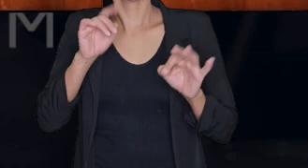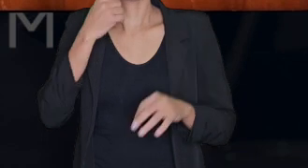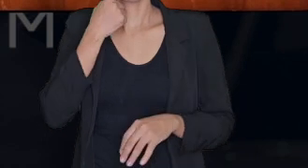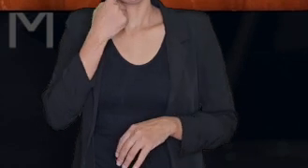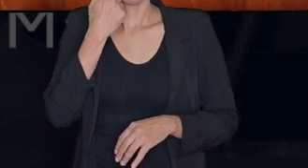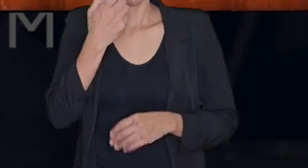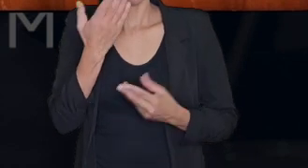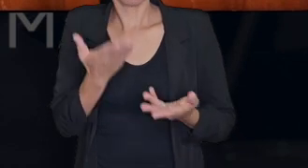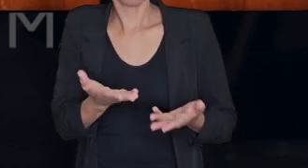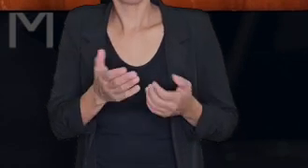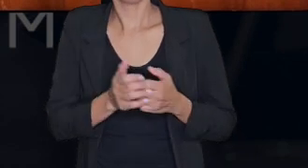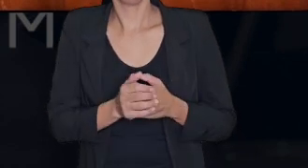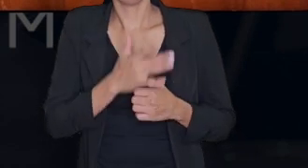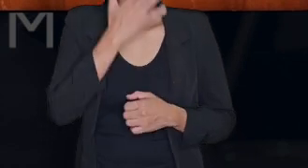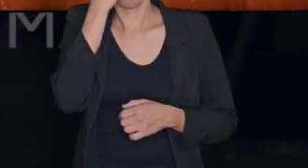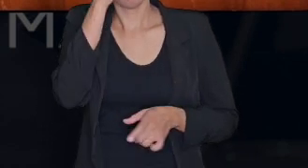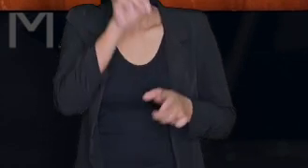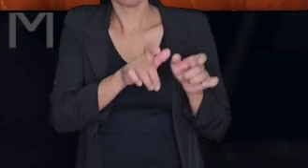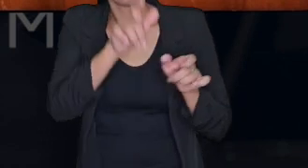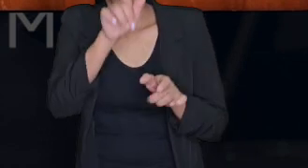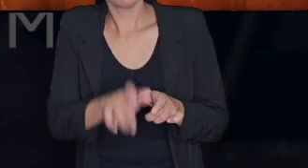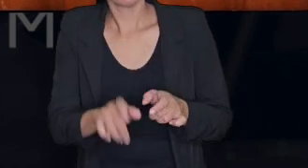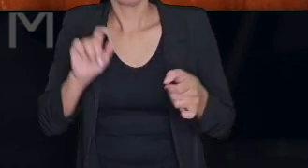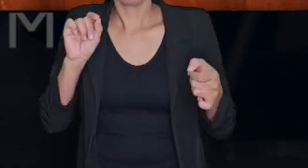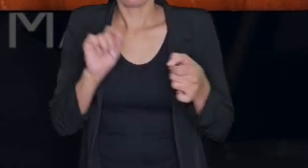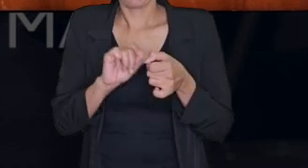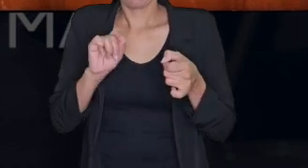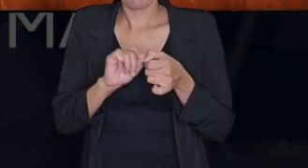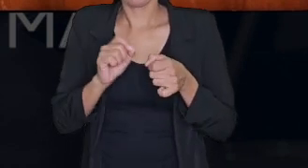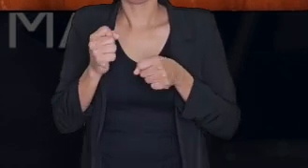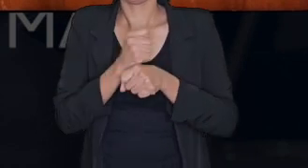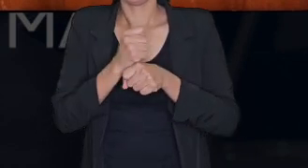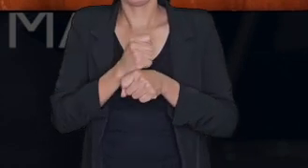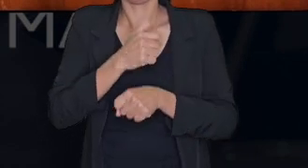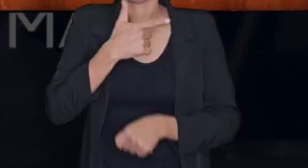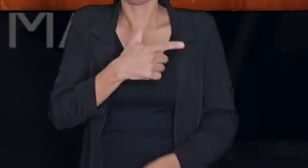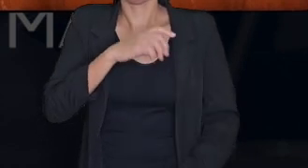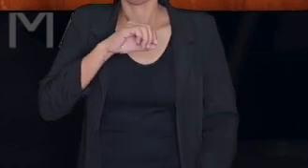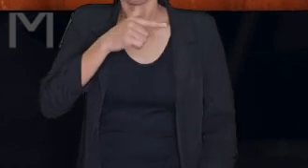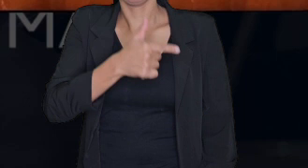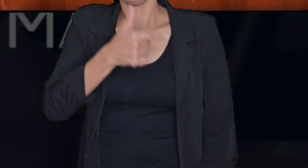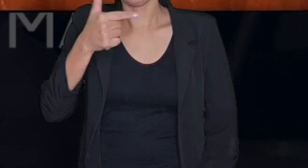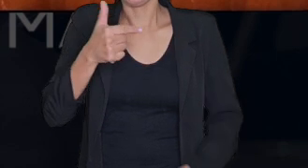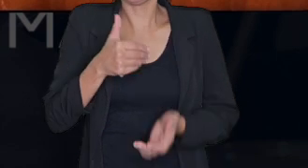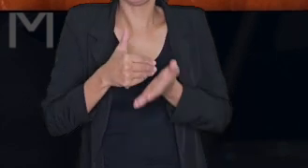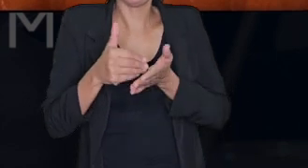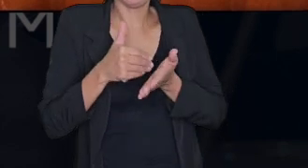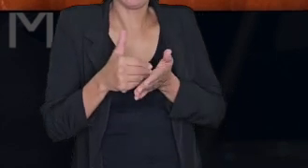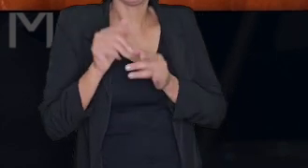ao da partilha. Isso é show. Olha que interessante. Os herdeiros